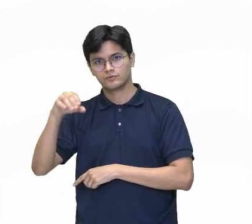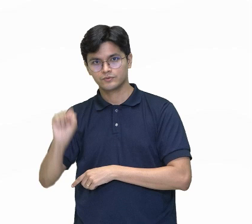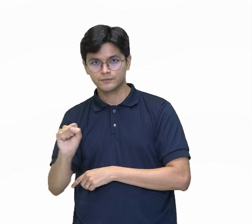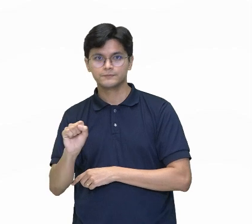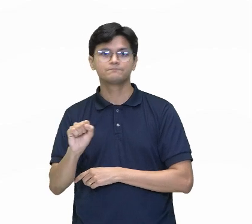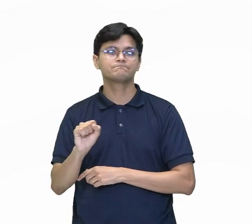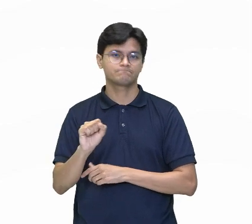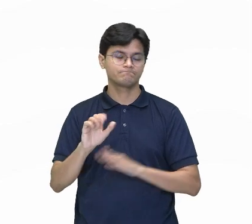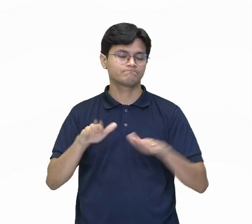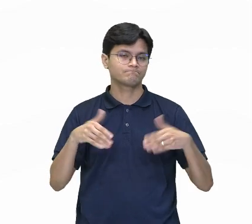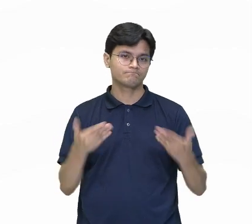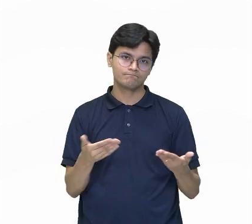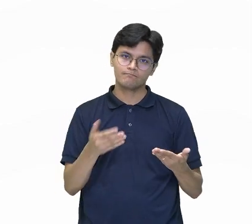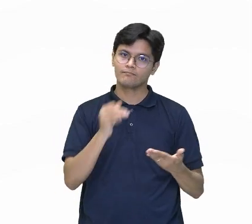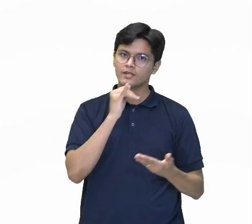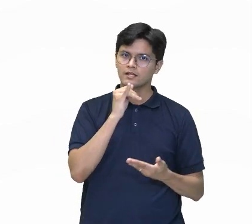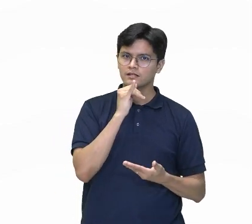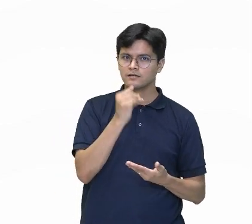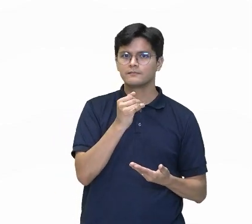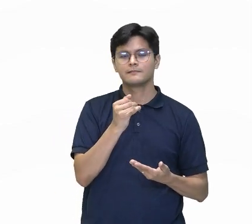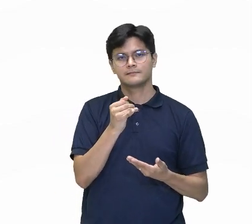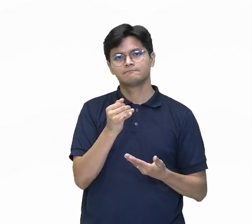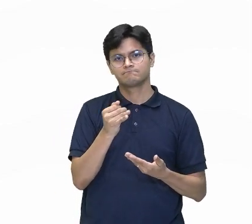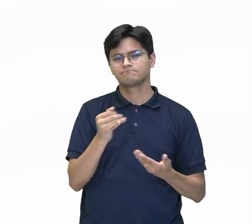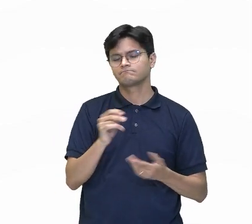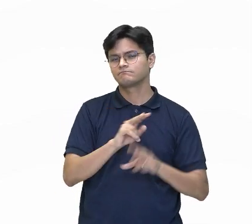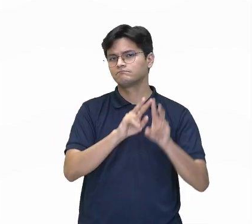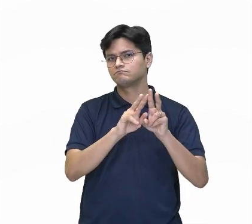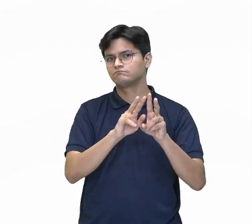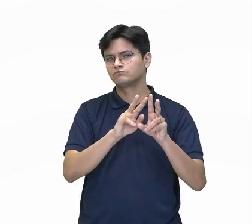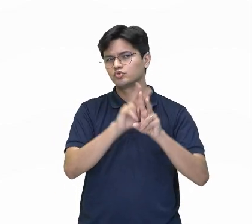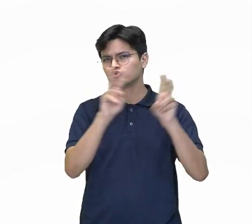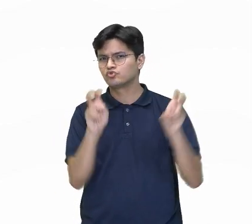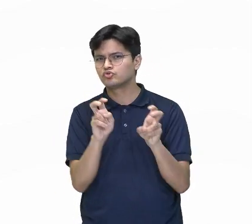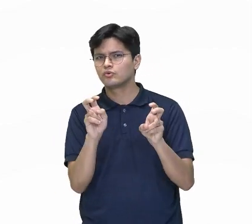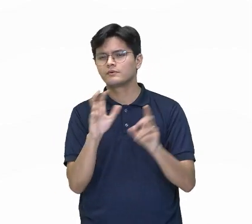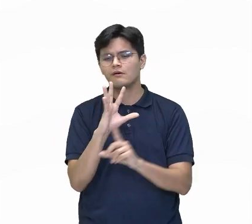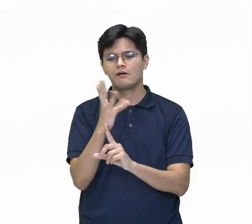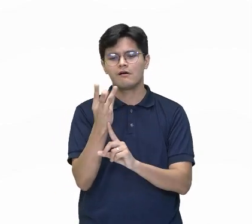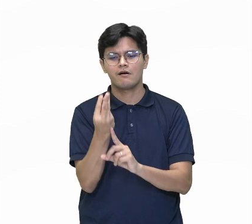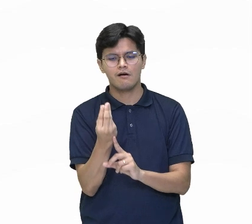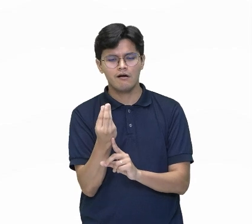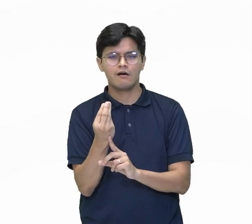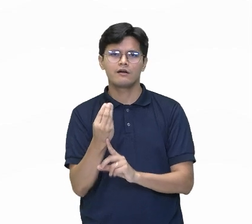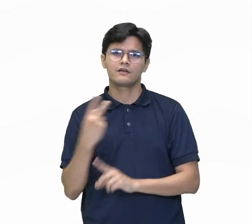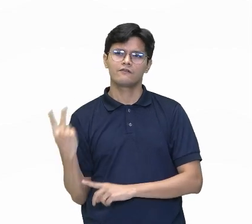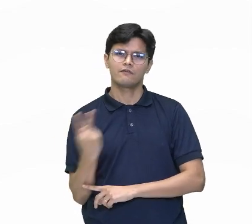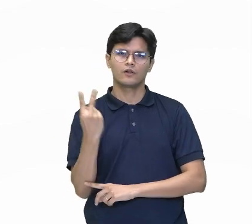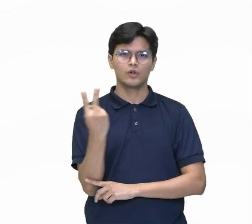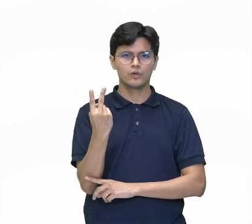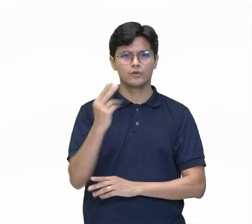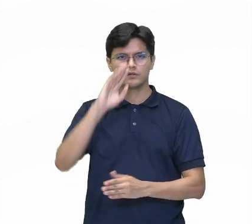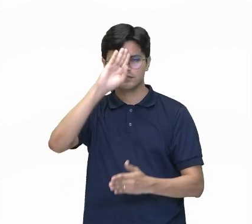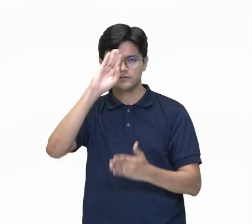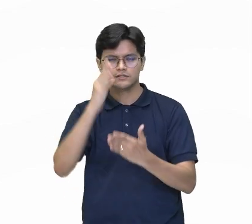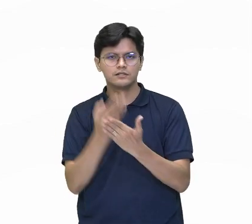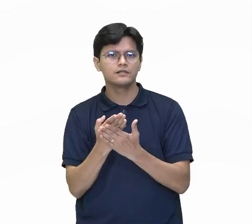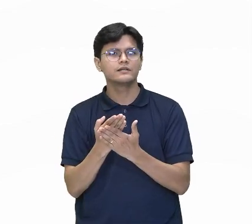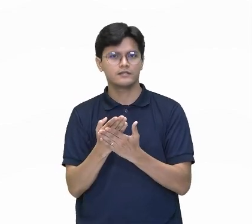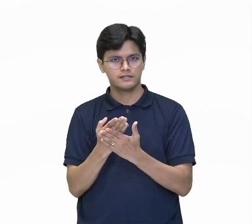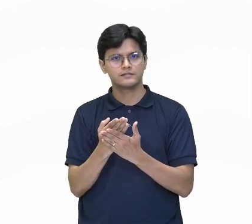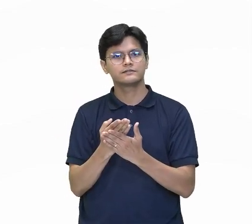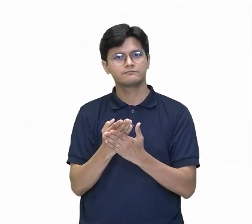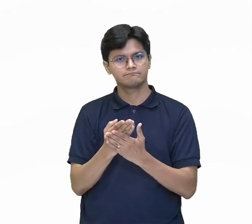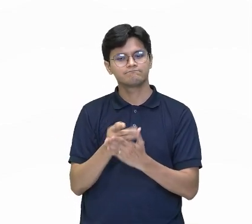gente fala de arte, desses valores, dessas crenças, elas estão a partir